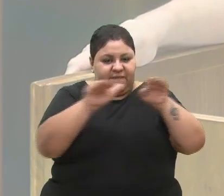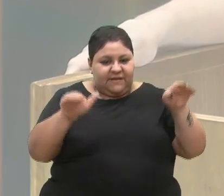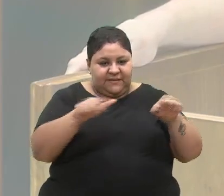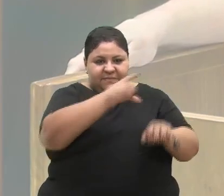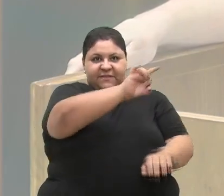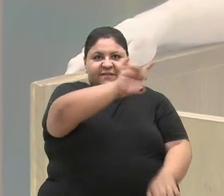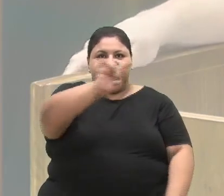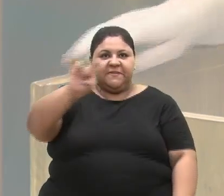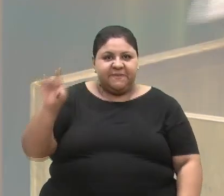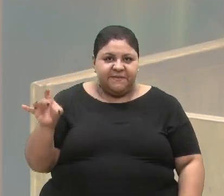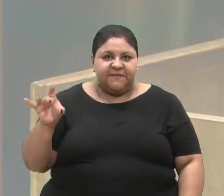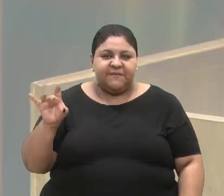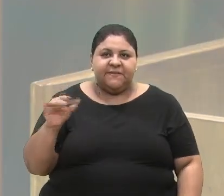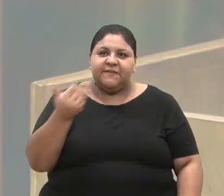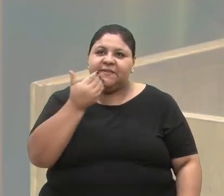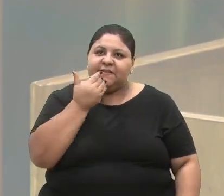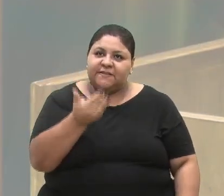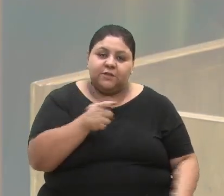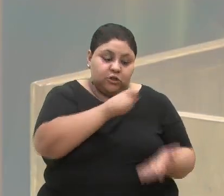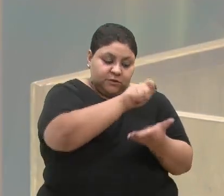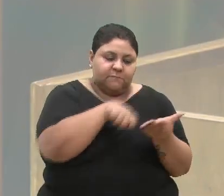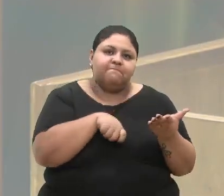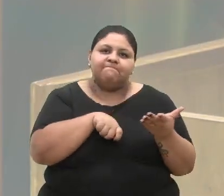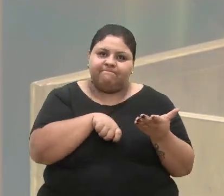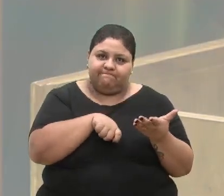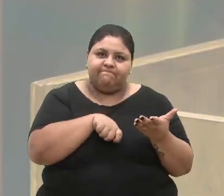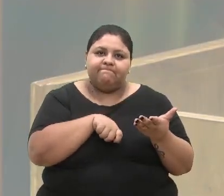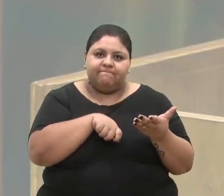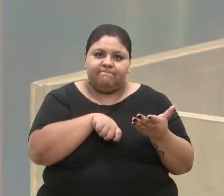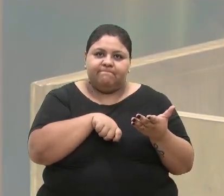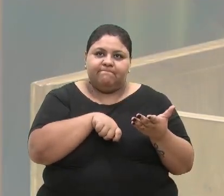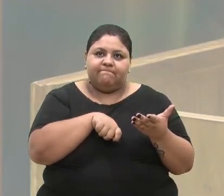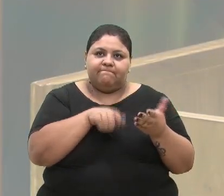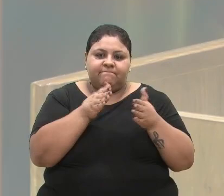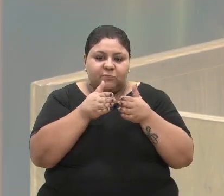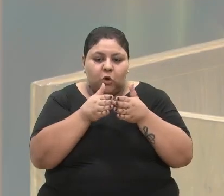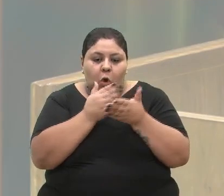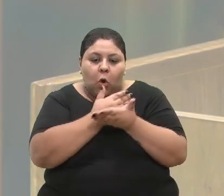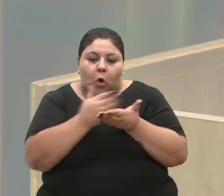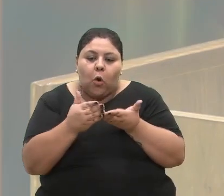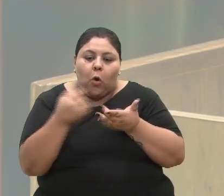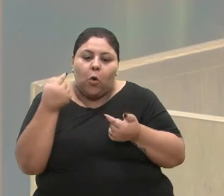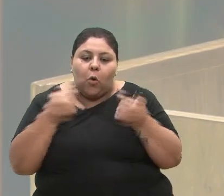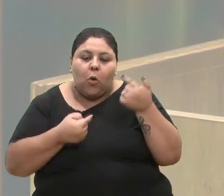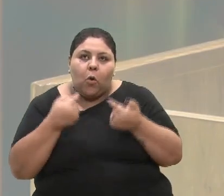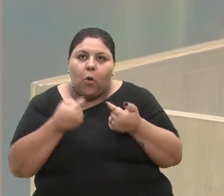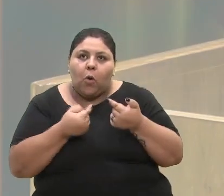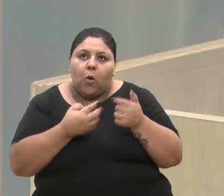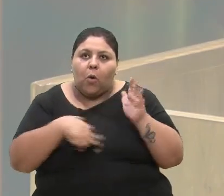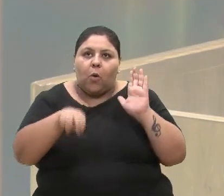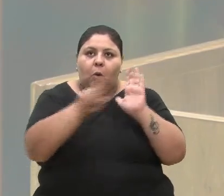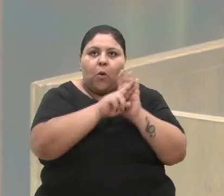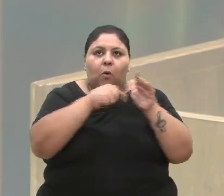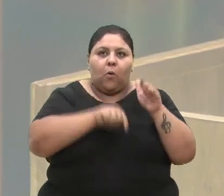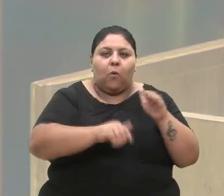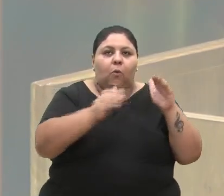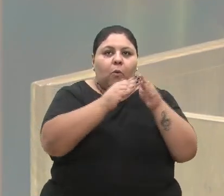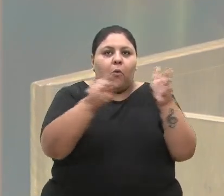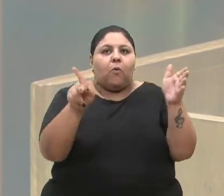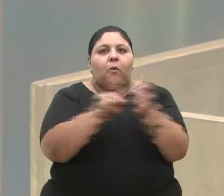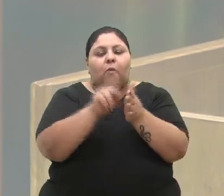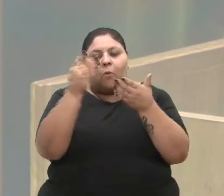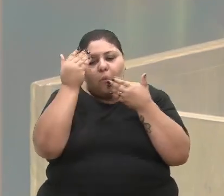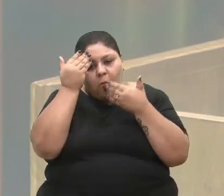colegas, solicitando a assinatura, para que se abra o debate sobre o recurso do Fundo da Casa Popular. Obrigado pela tolerância,